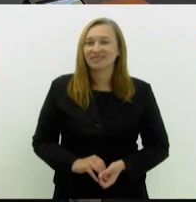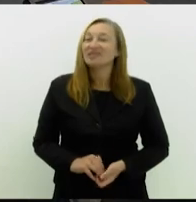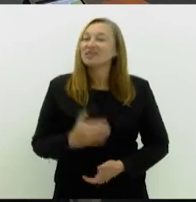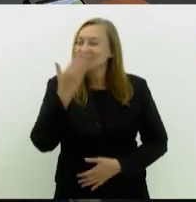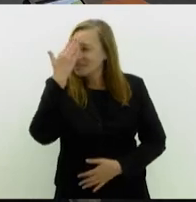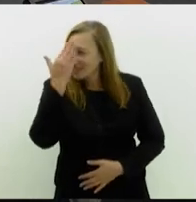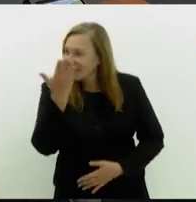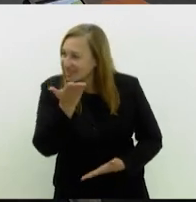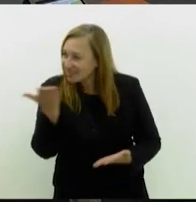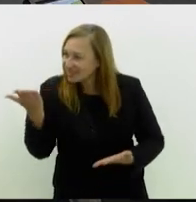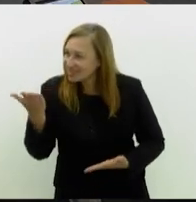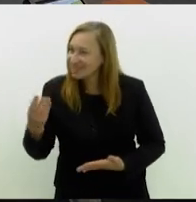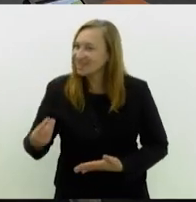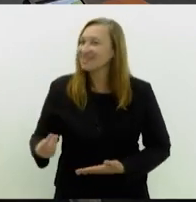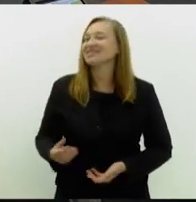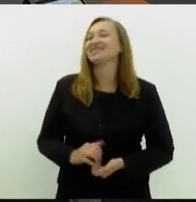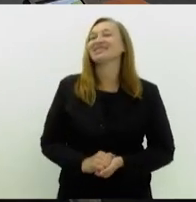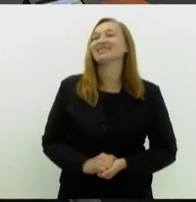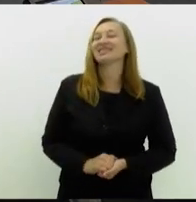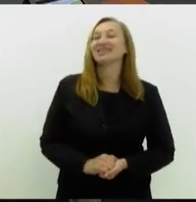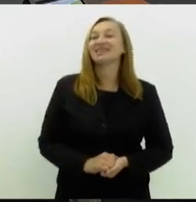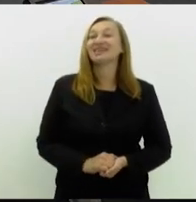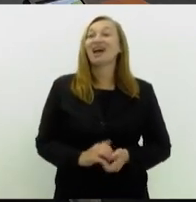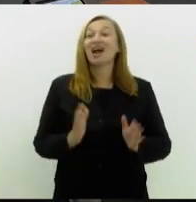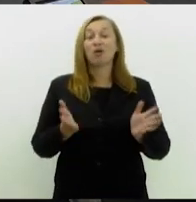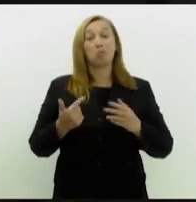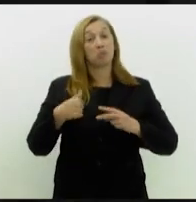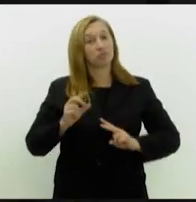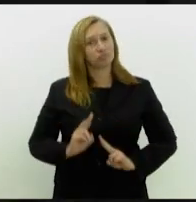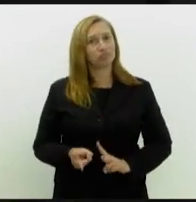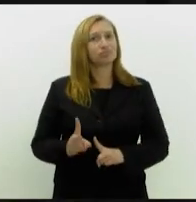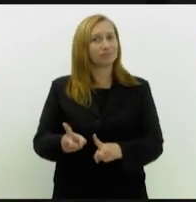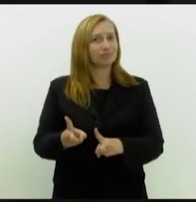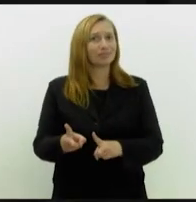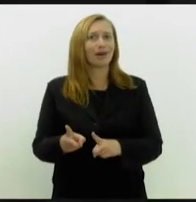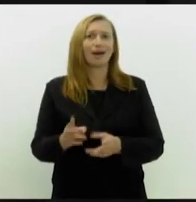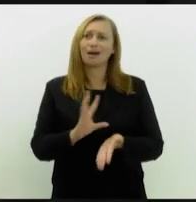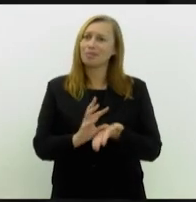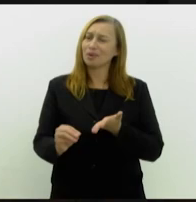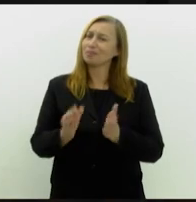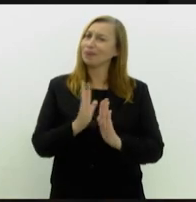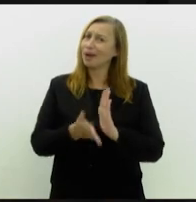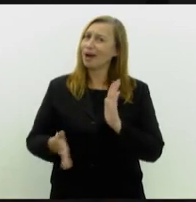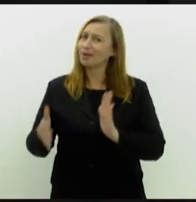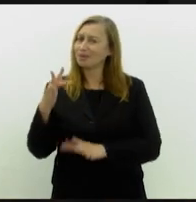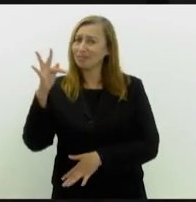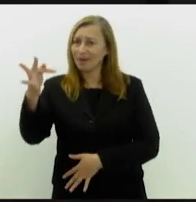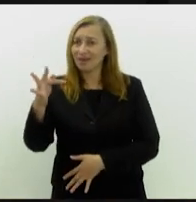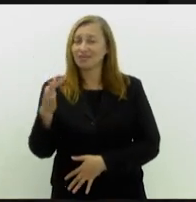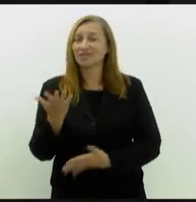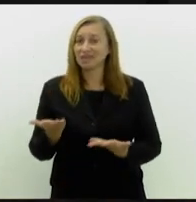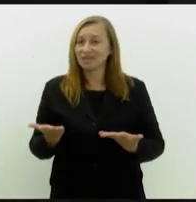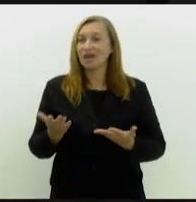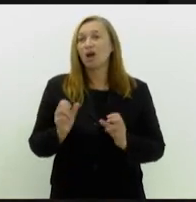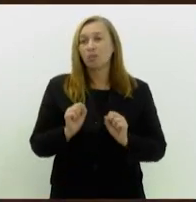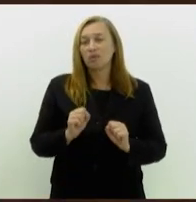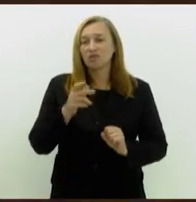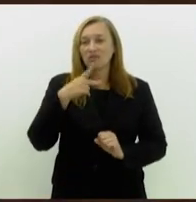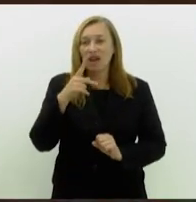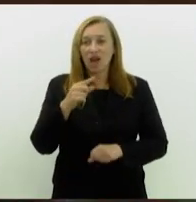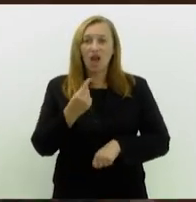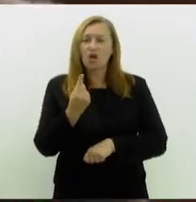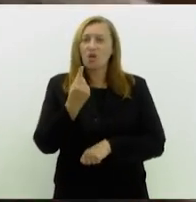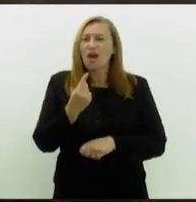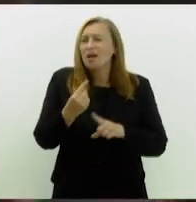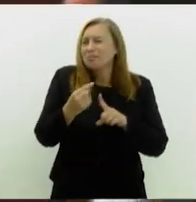obrigada aí a presença da torcida mas eu preciso continuar aqui a pauta só pela ordem muito breve Pode posso até contar vai ser menos de